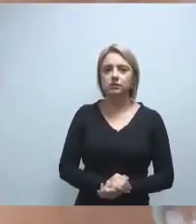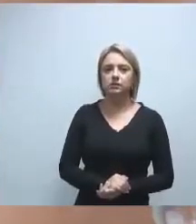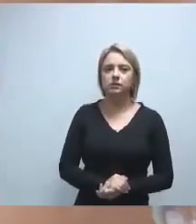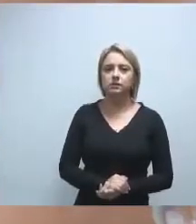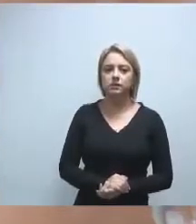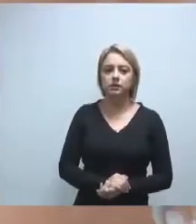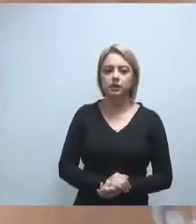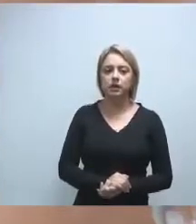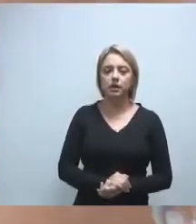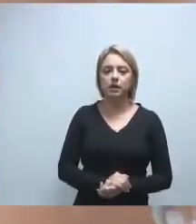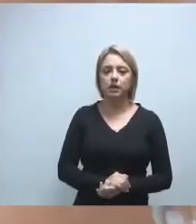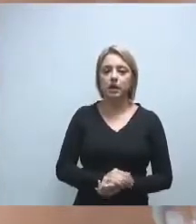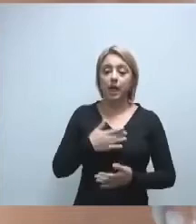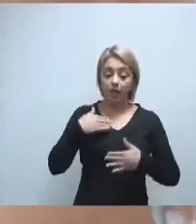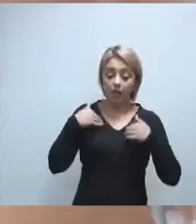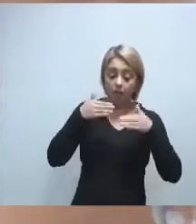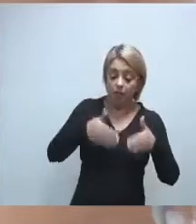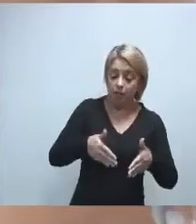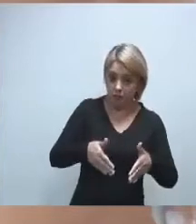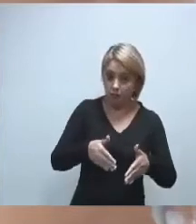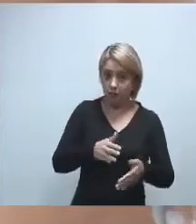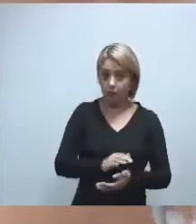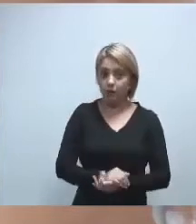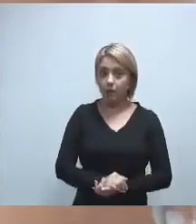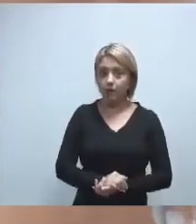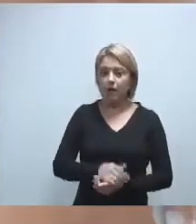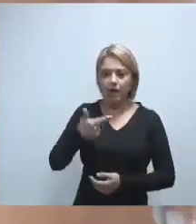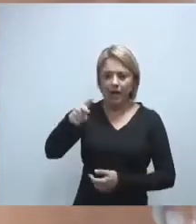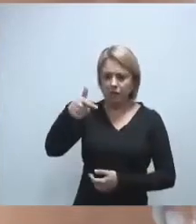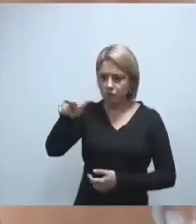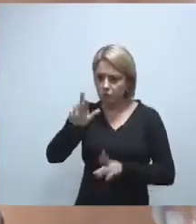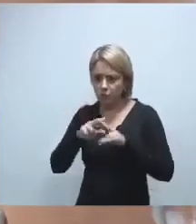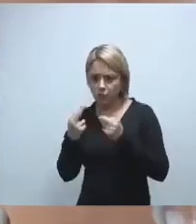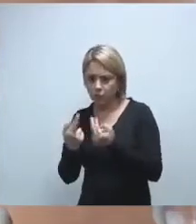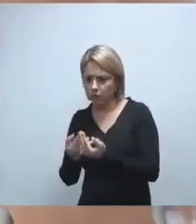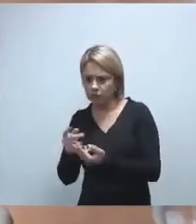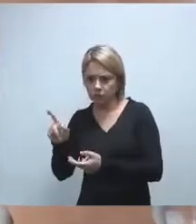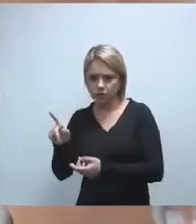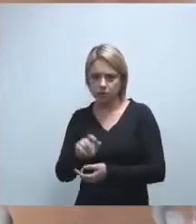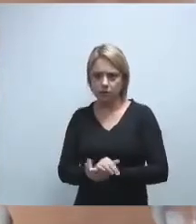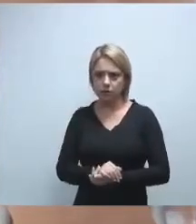dessa eu participei das demais